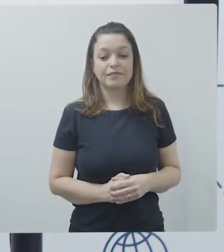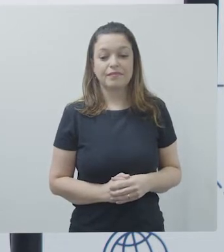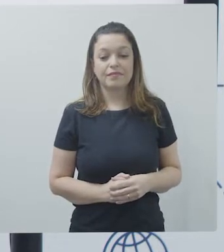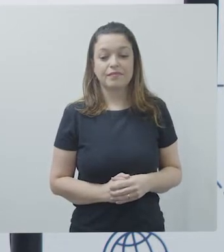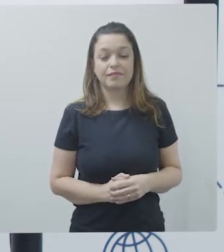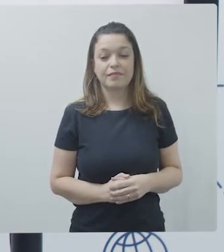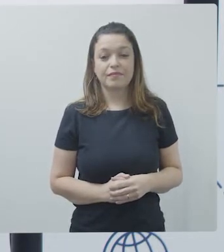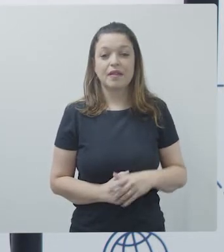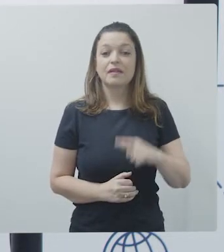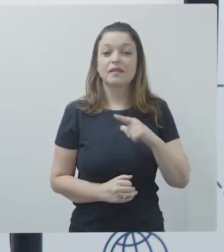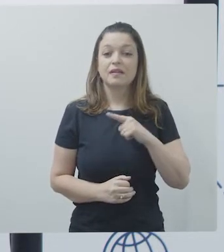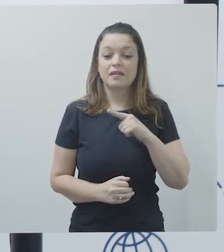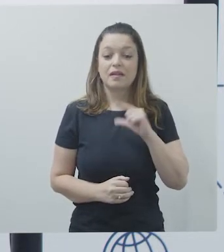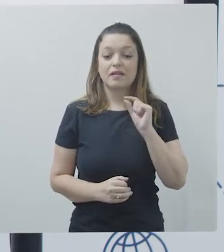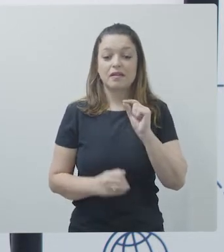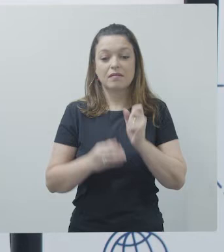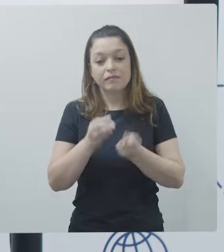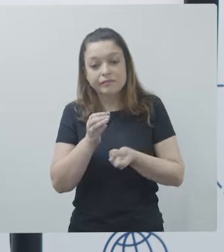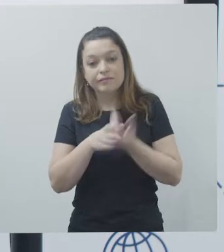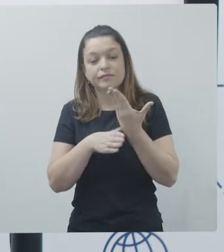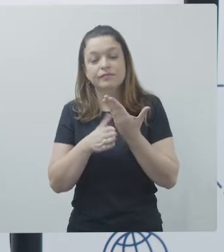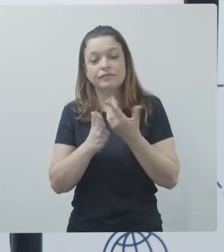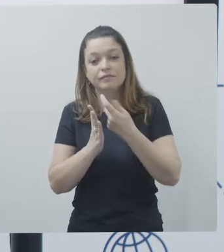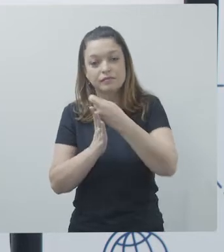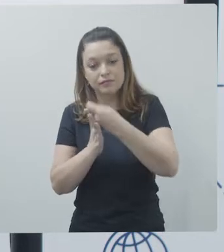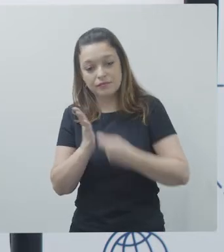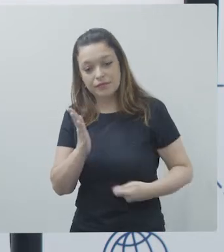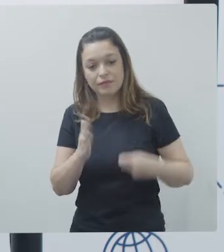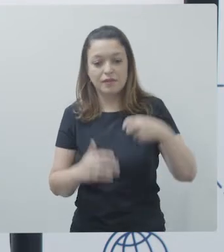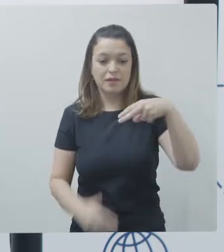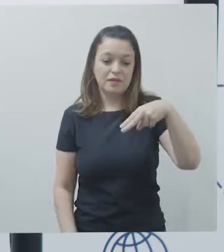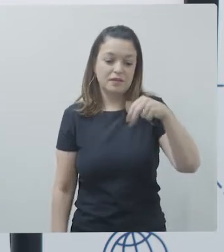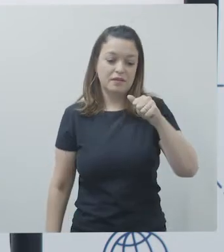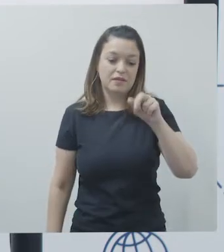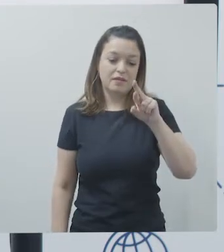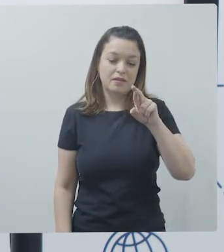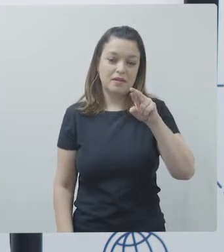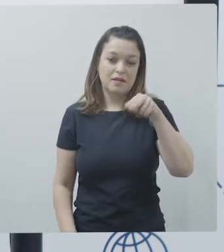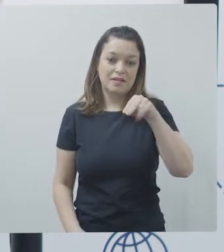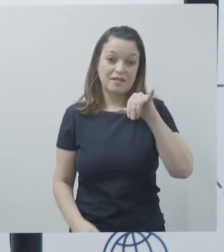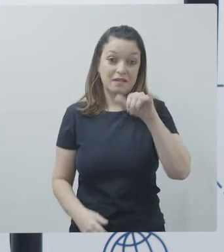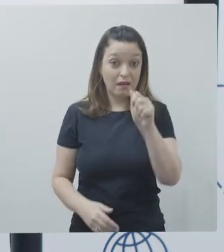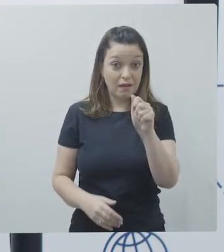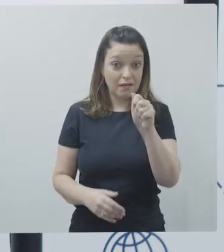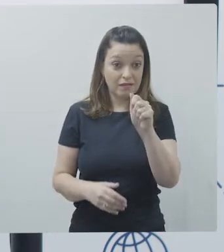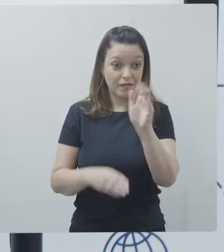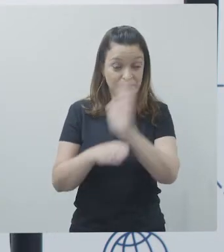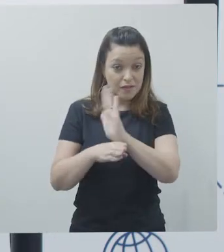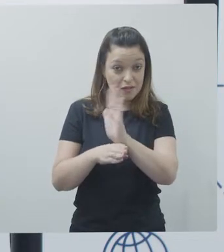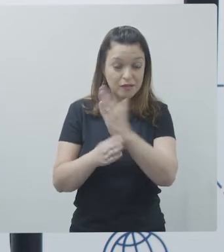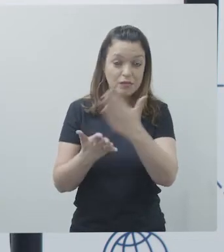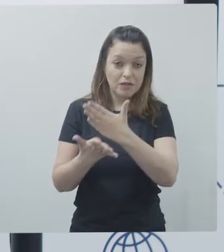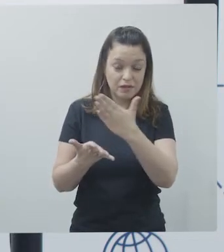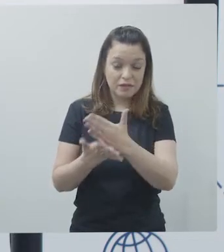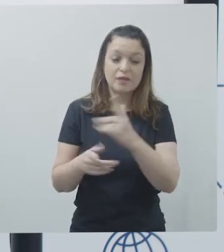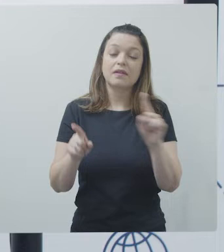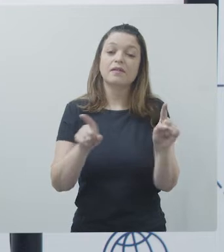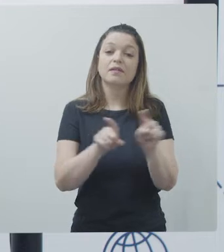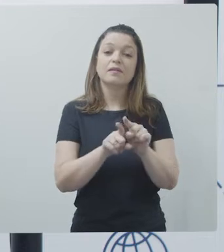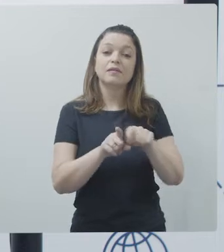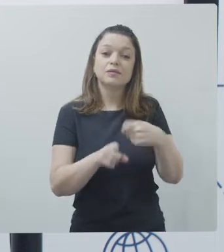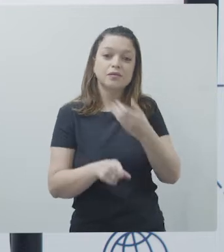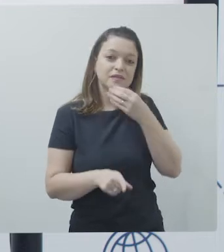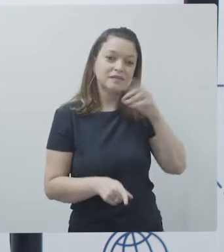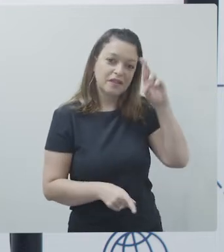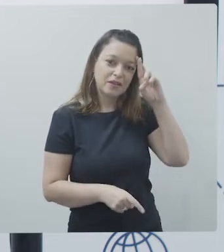o criador, né, o escritor de Nárnia. Já ouviram falar de Nárnia? Depois nós temos aqui do Senhor dos Anéis. Olha